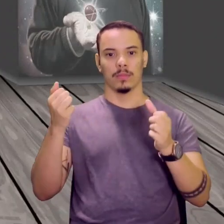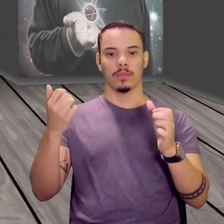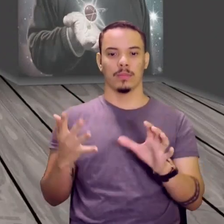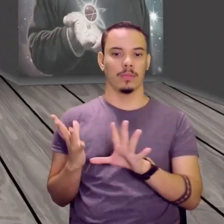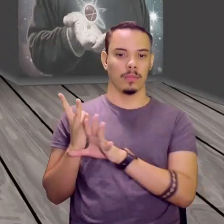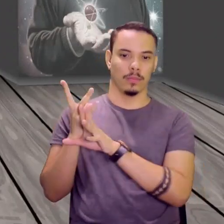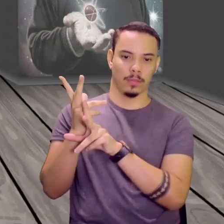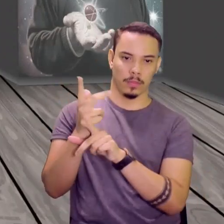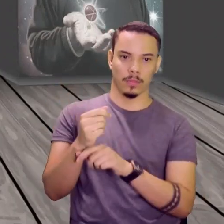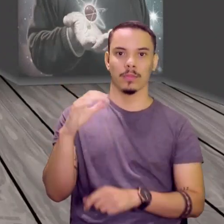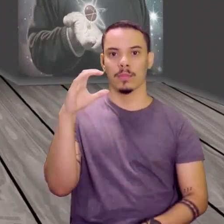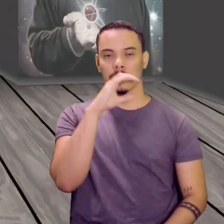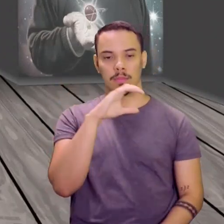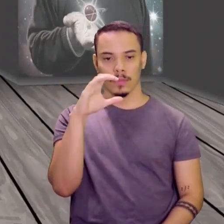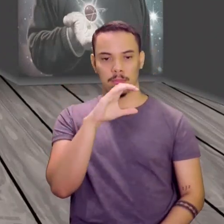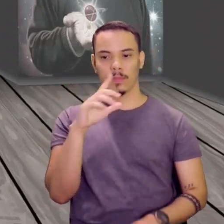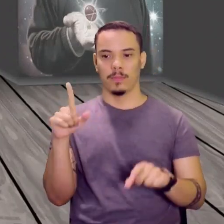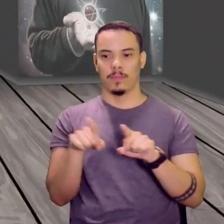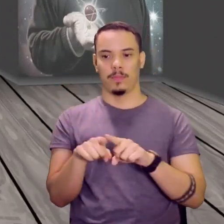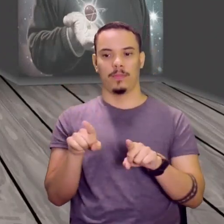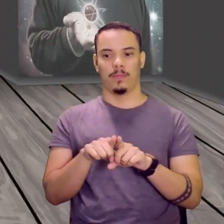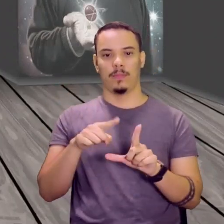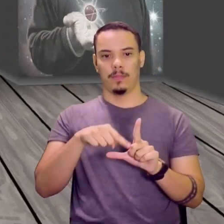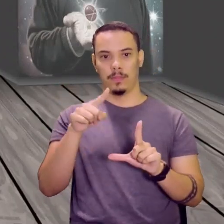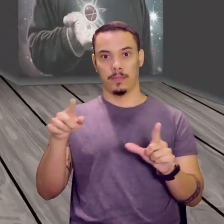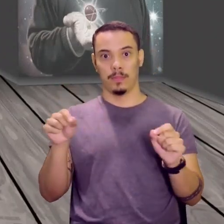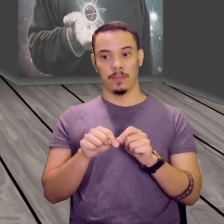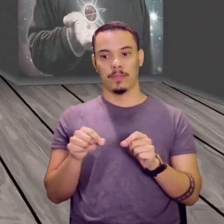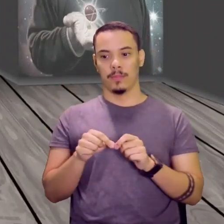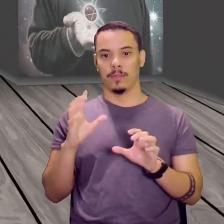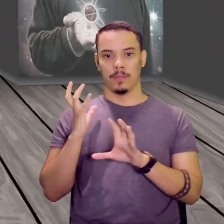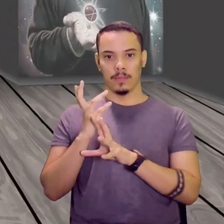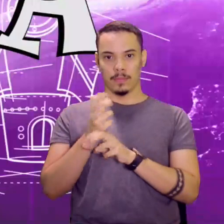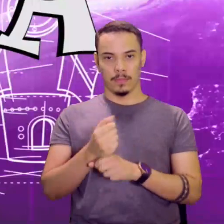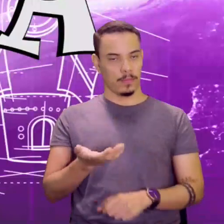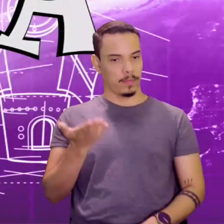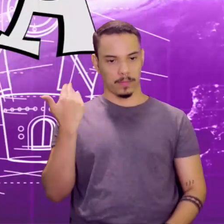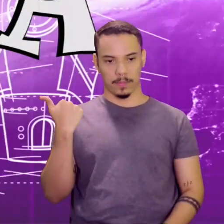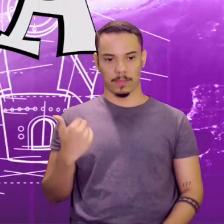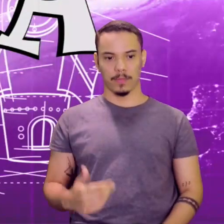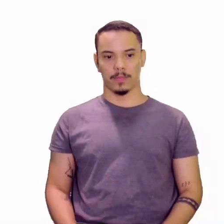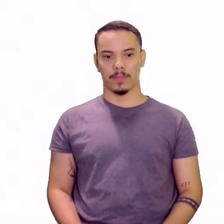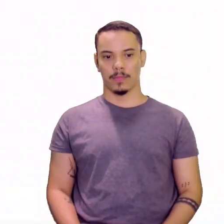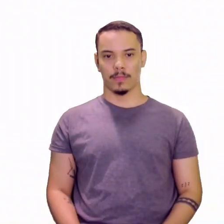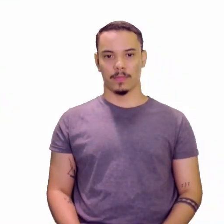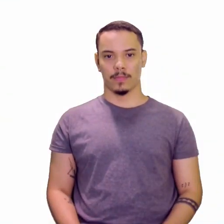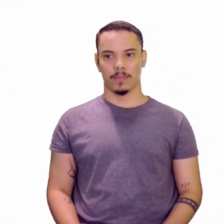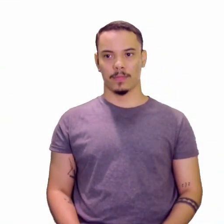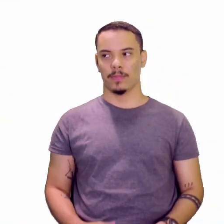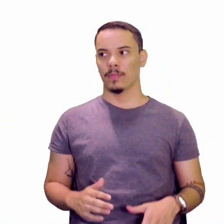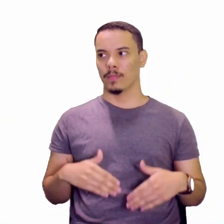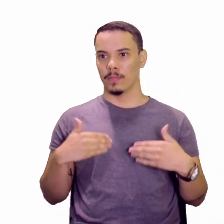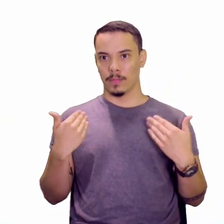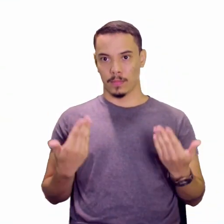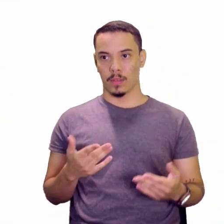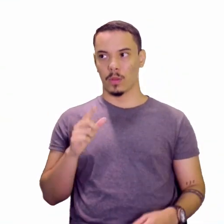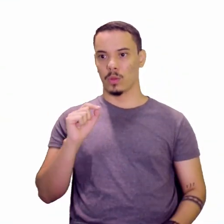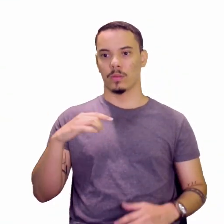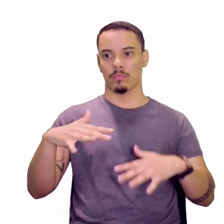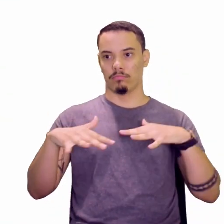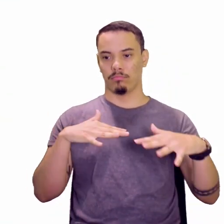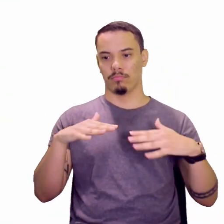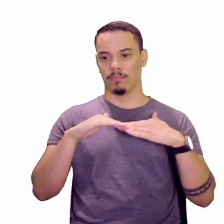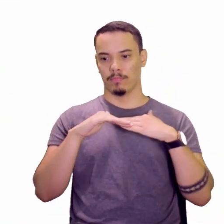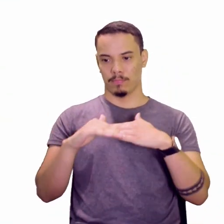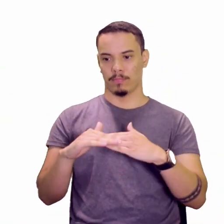velocidade, falamos novamente de gráficos e vamos fazer mais um resumo para vocês. Vamos lá? Olha só. Então, ali no movimento